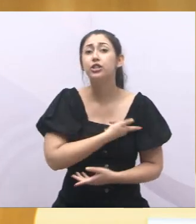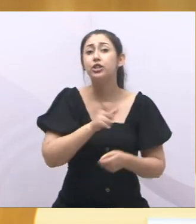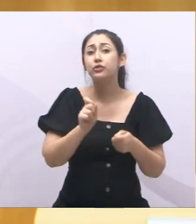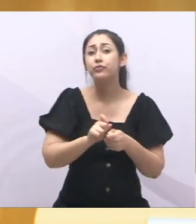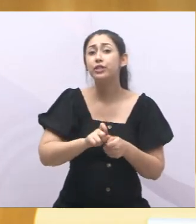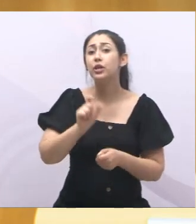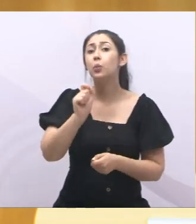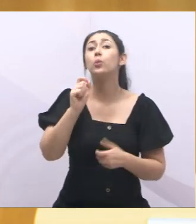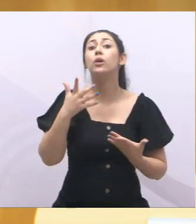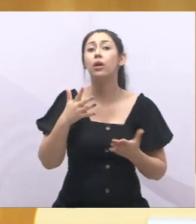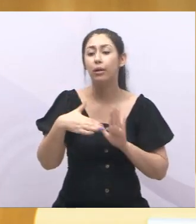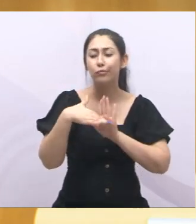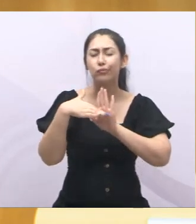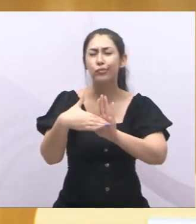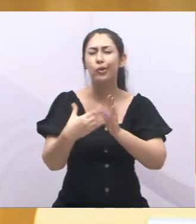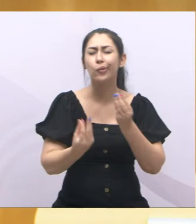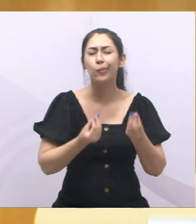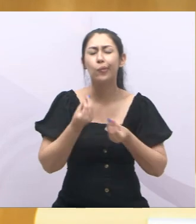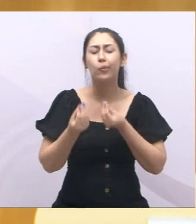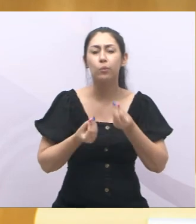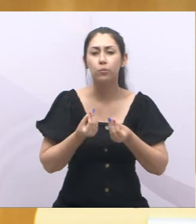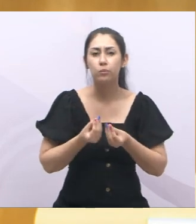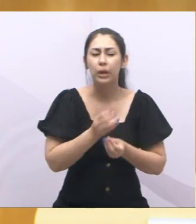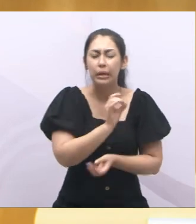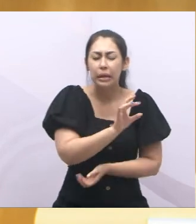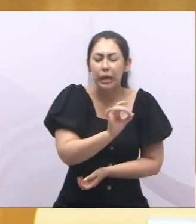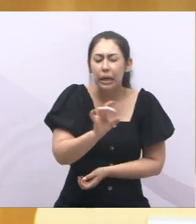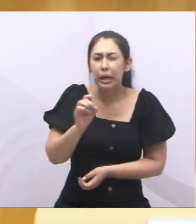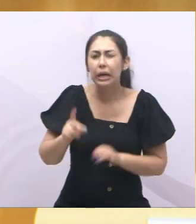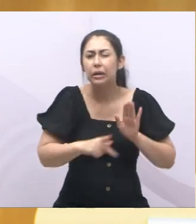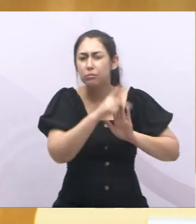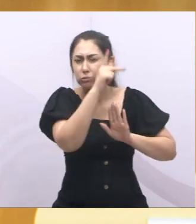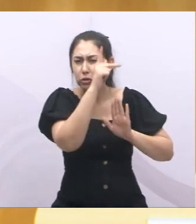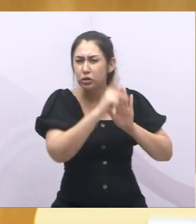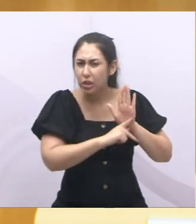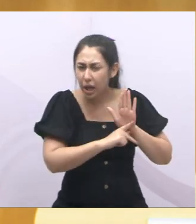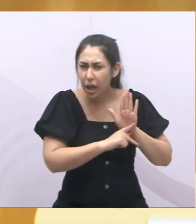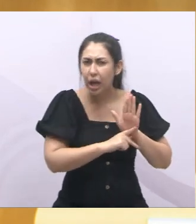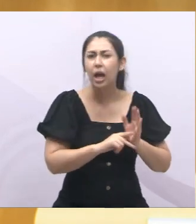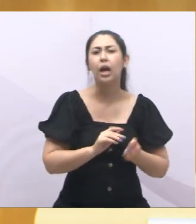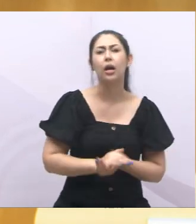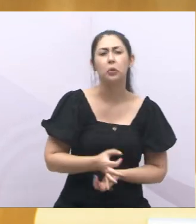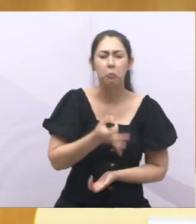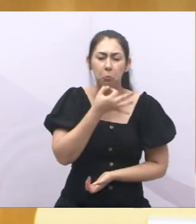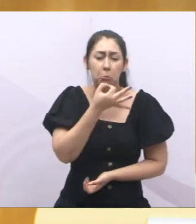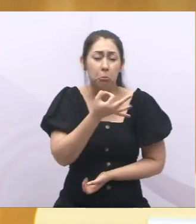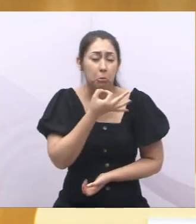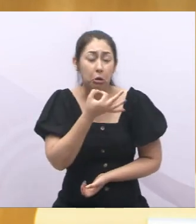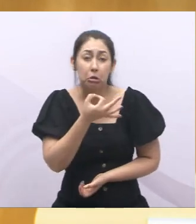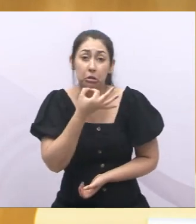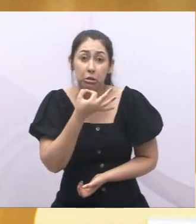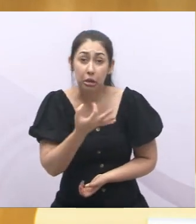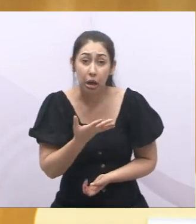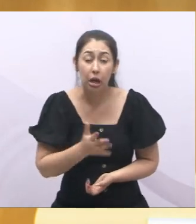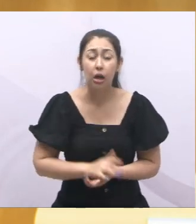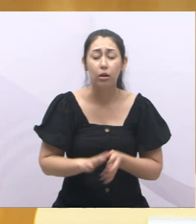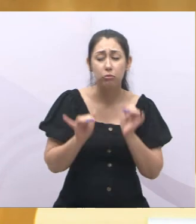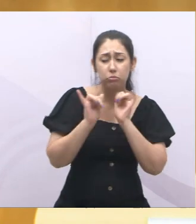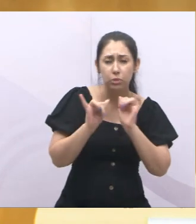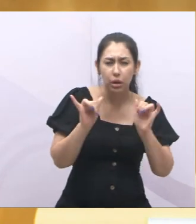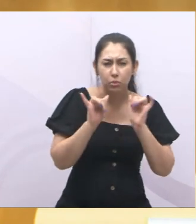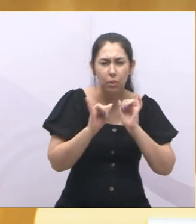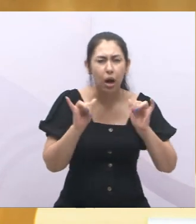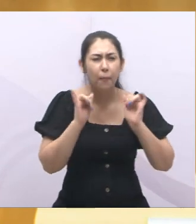esses sonhos. Em cada projeto que apresentarmos, cada crítica que fizermos, cada discurso,